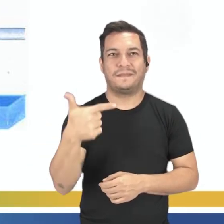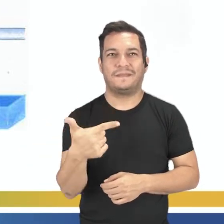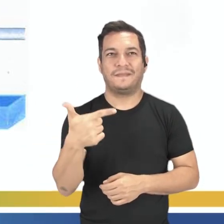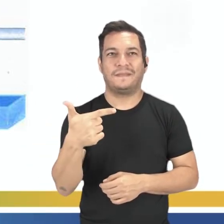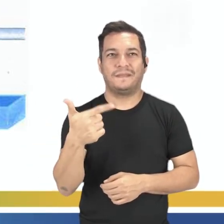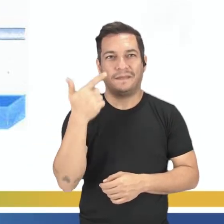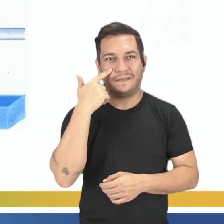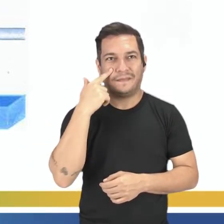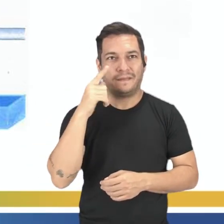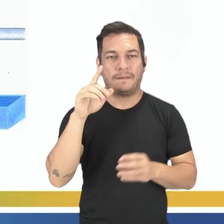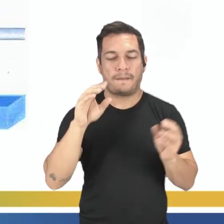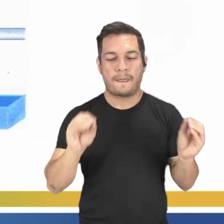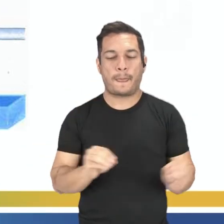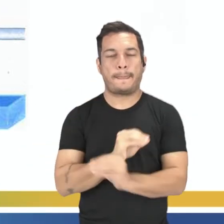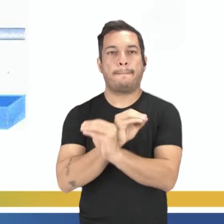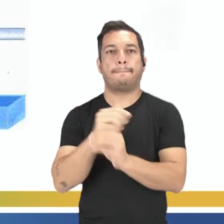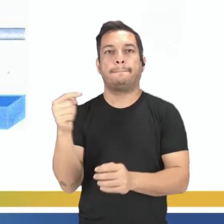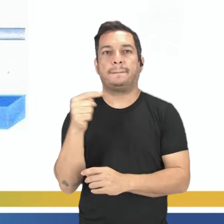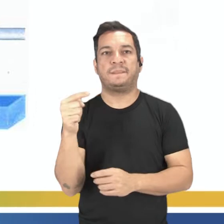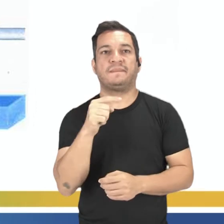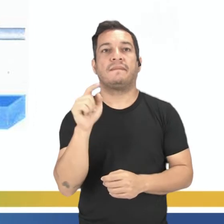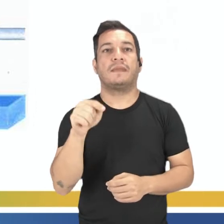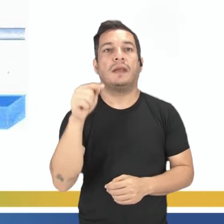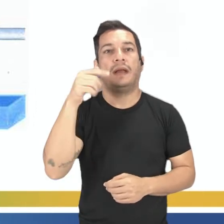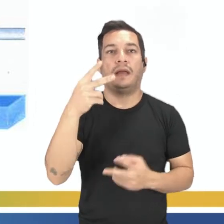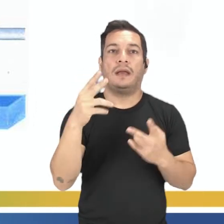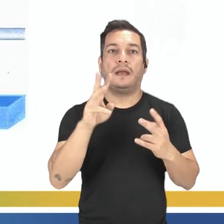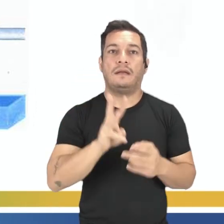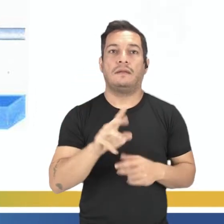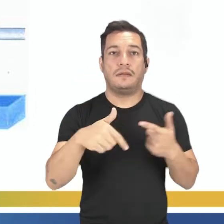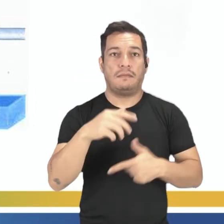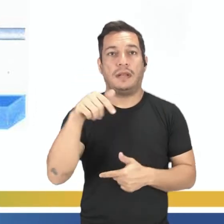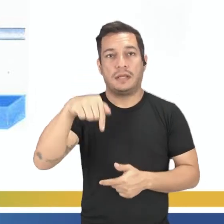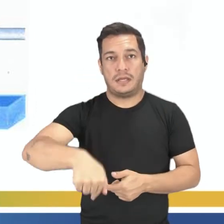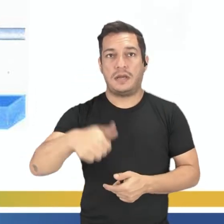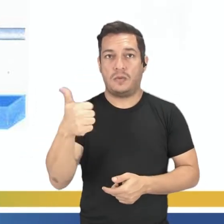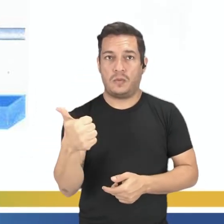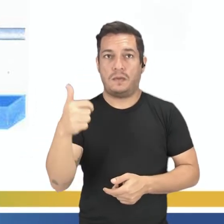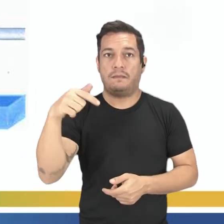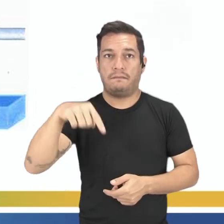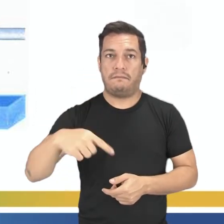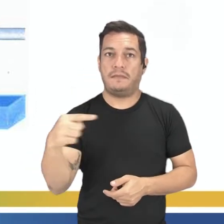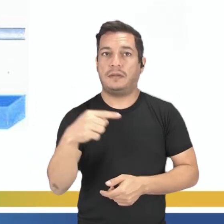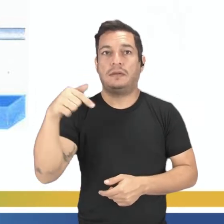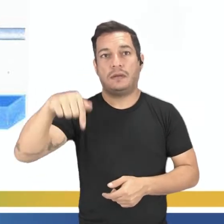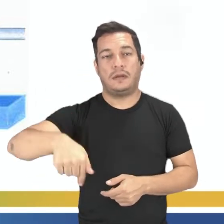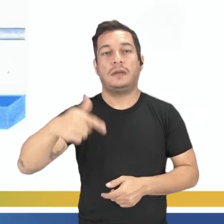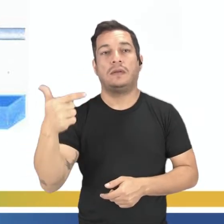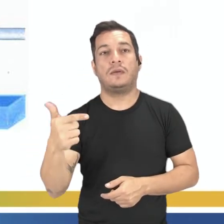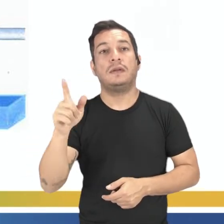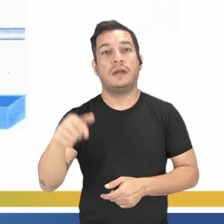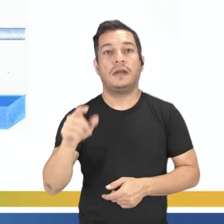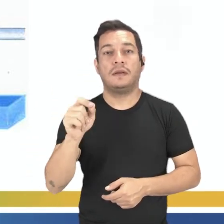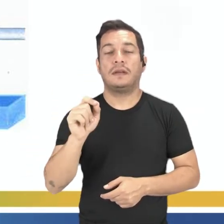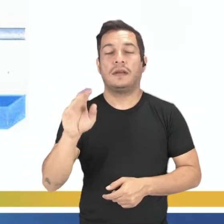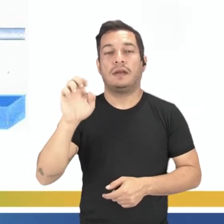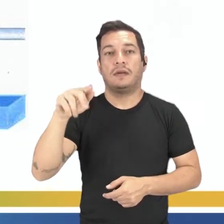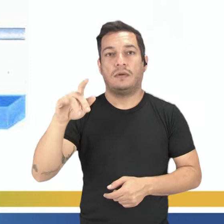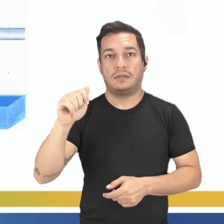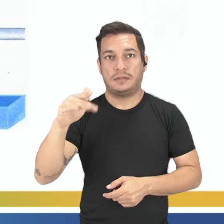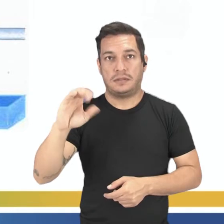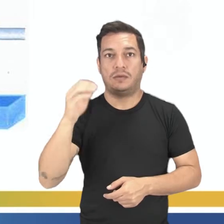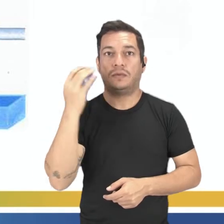para o outro lado negativo, então o trabalho vai ser igual a Q1 menos o Q2. Essa aqui é a nossa equação número